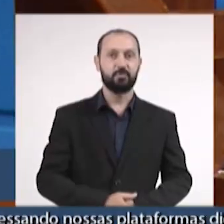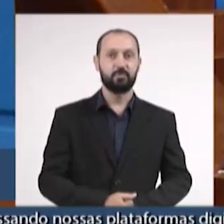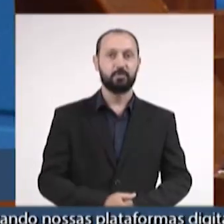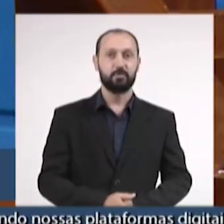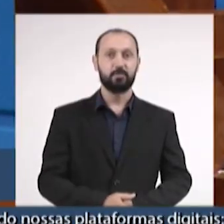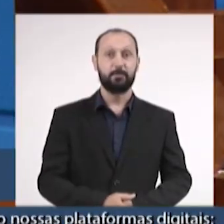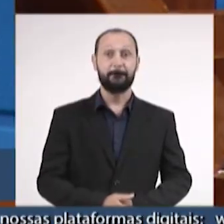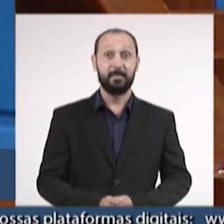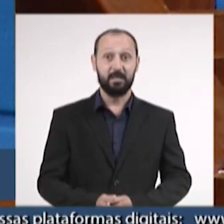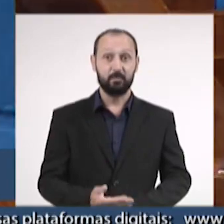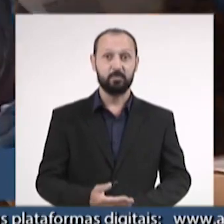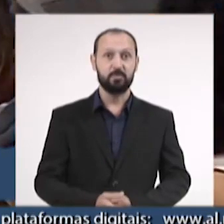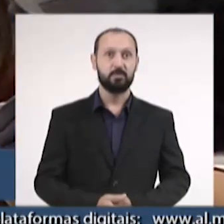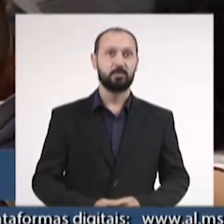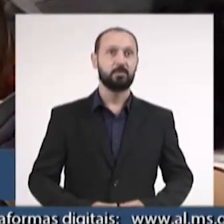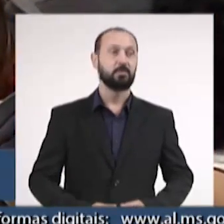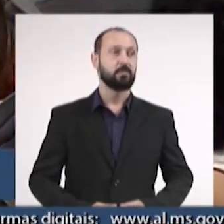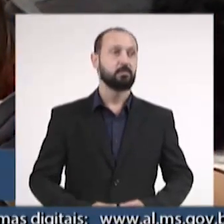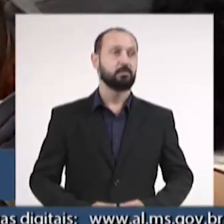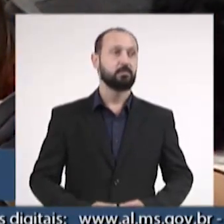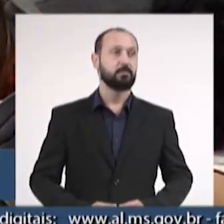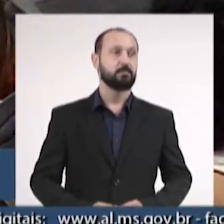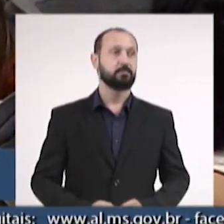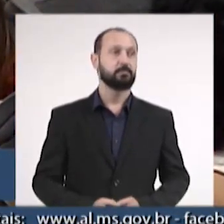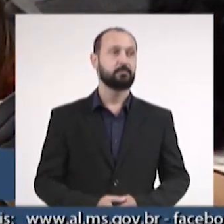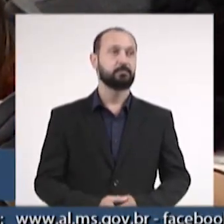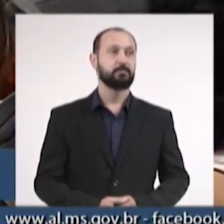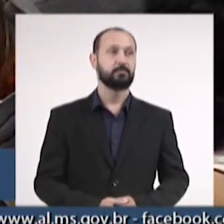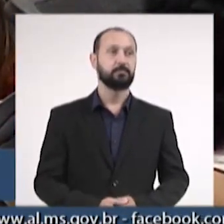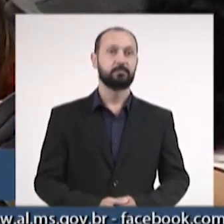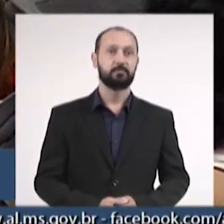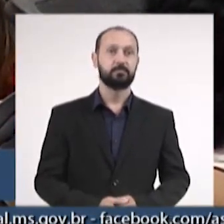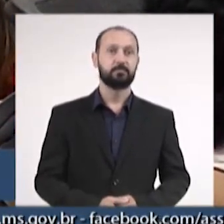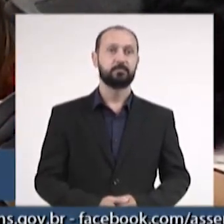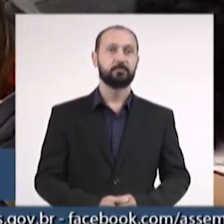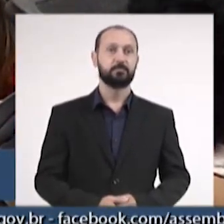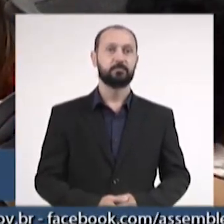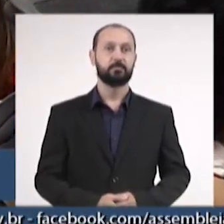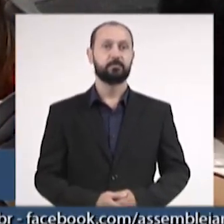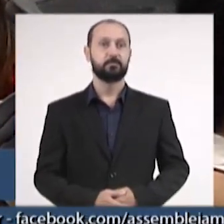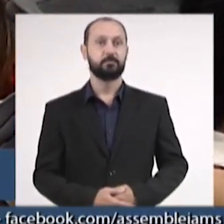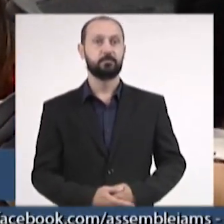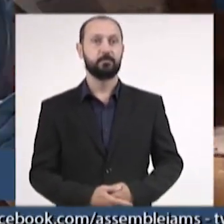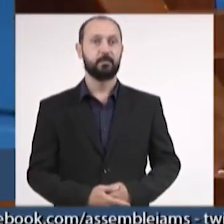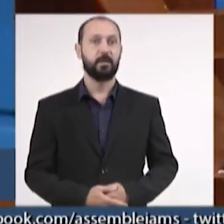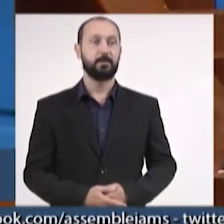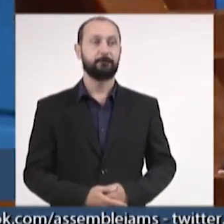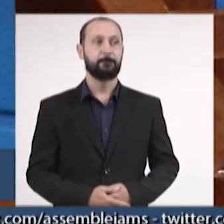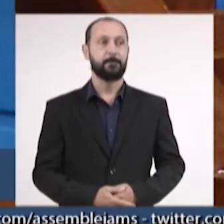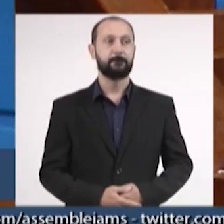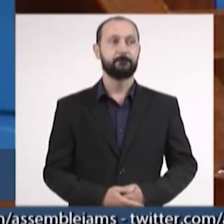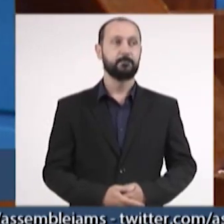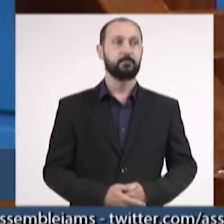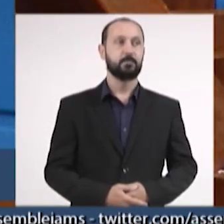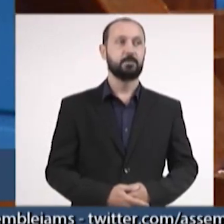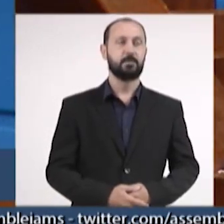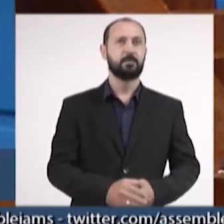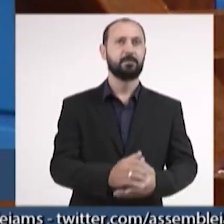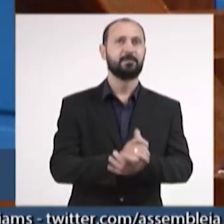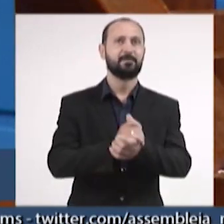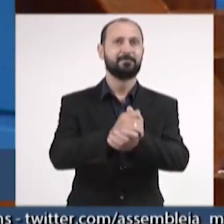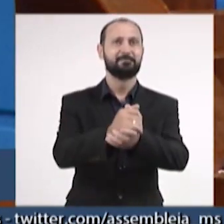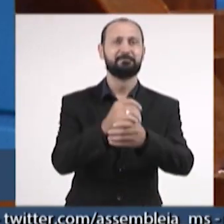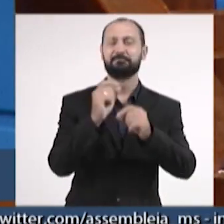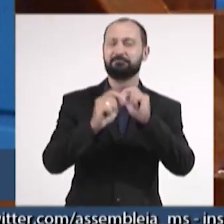violência política de gênero e o feminicídio. Falamos, portanto, de um fenômeno multidimensional